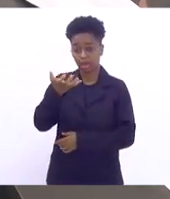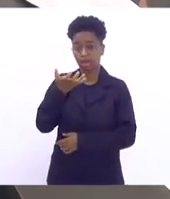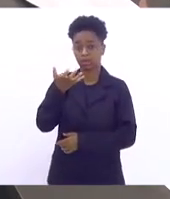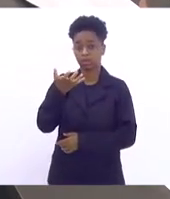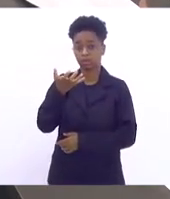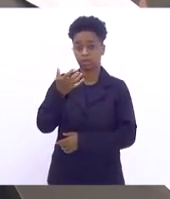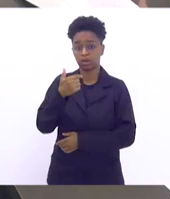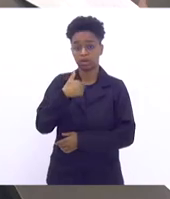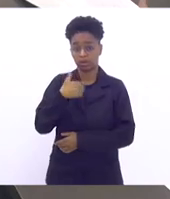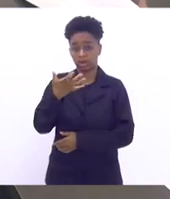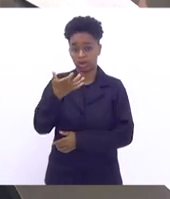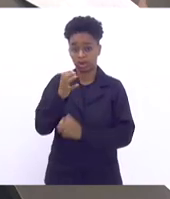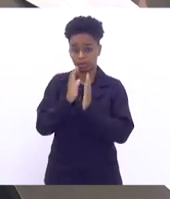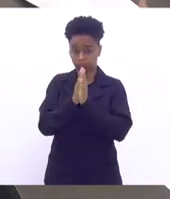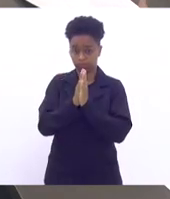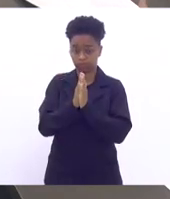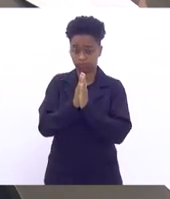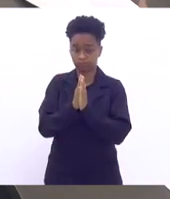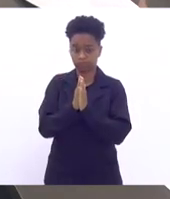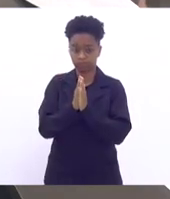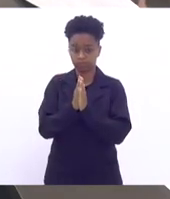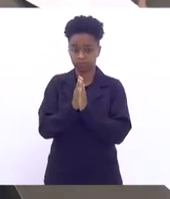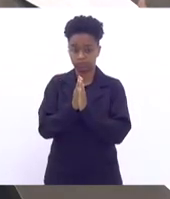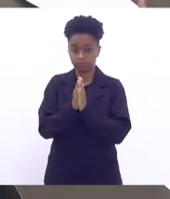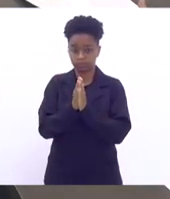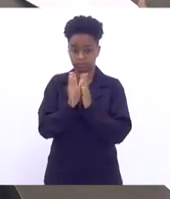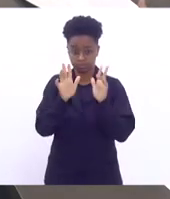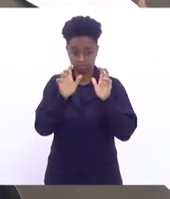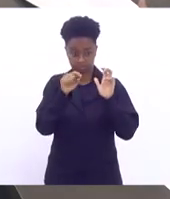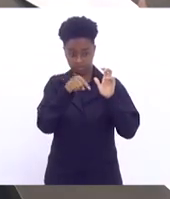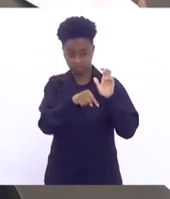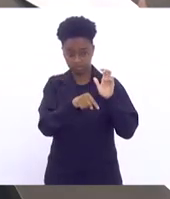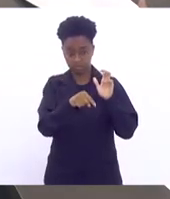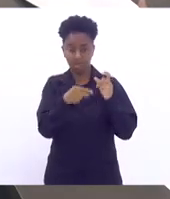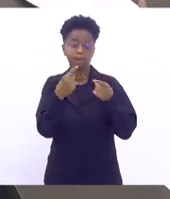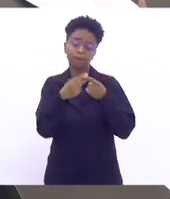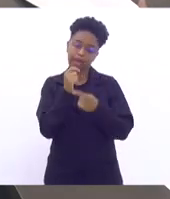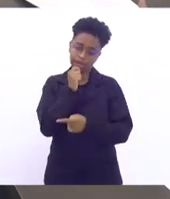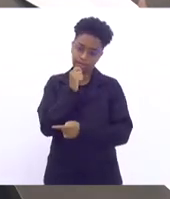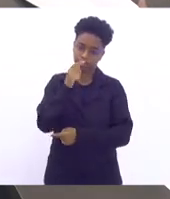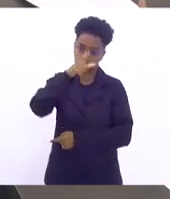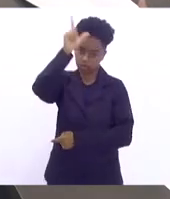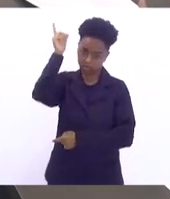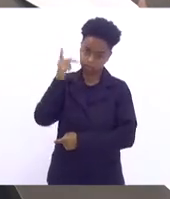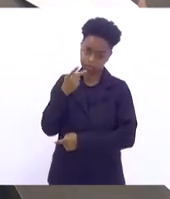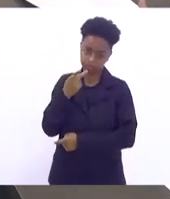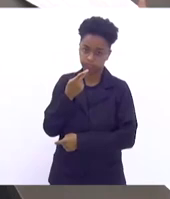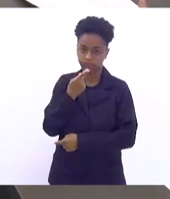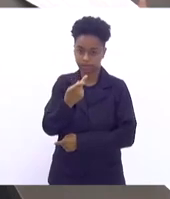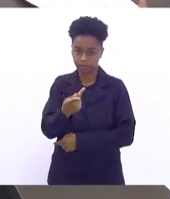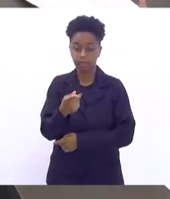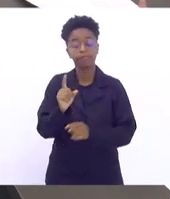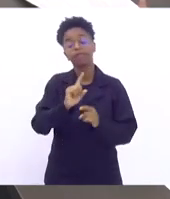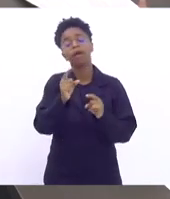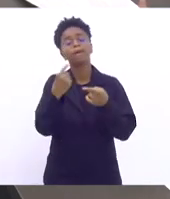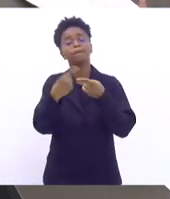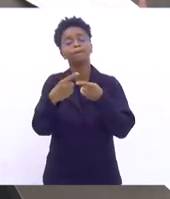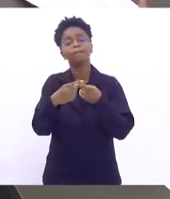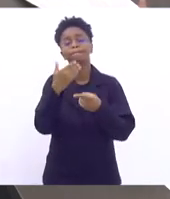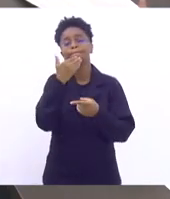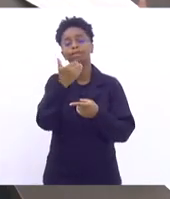eu gostaria por favor nesse nesse aspecto Luiz Paulo eu tô franqueado fazer a